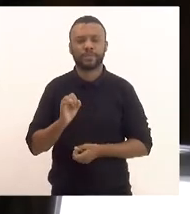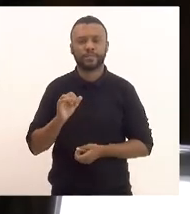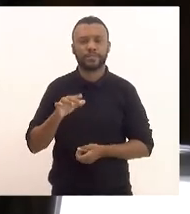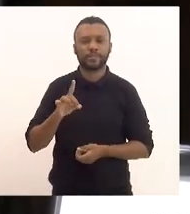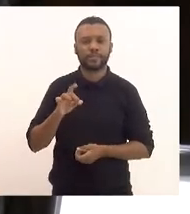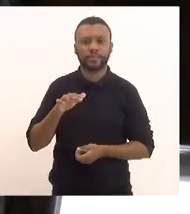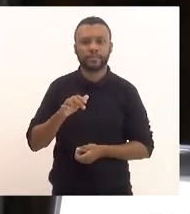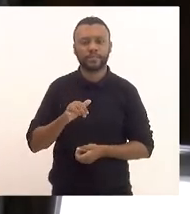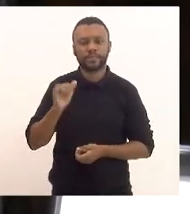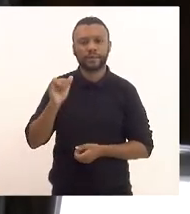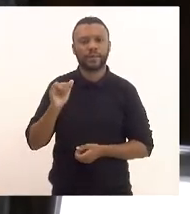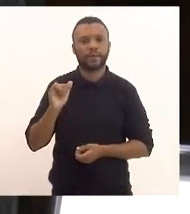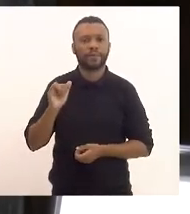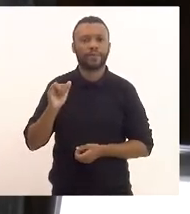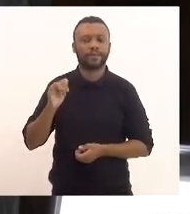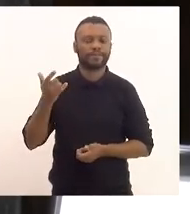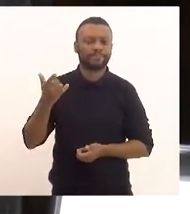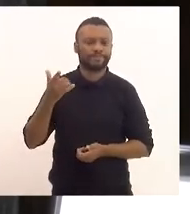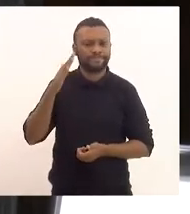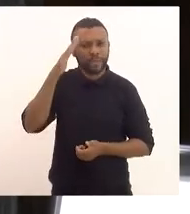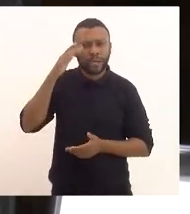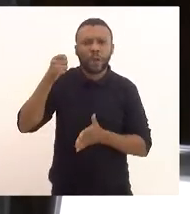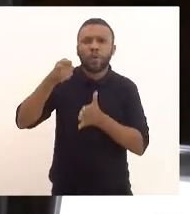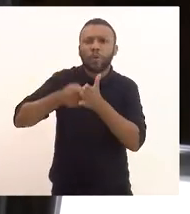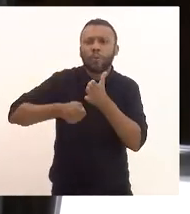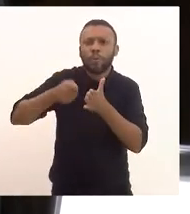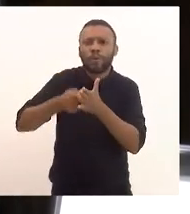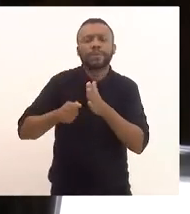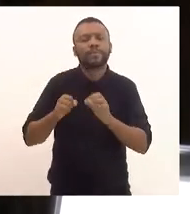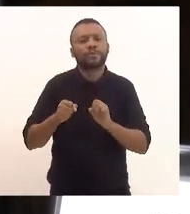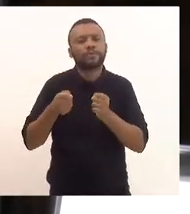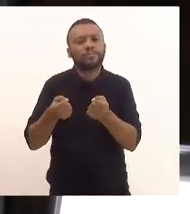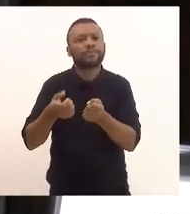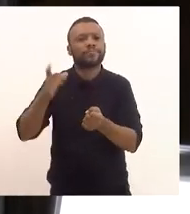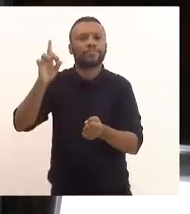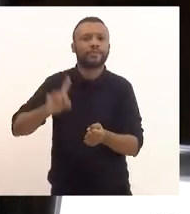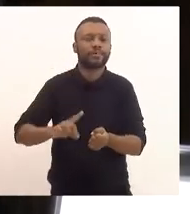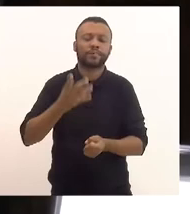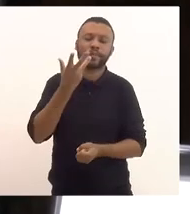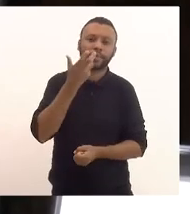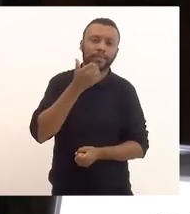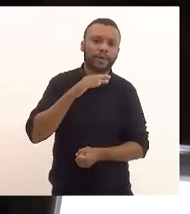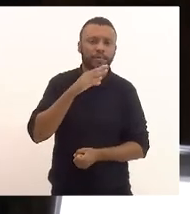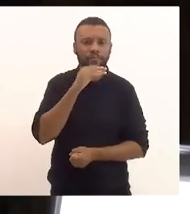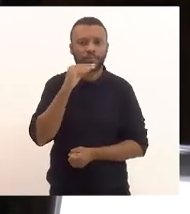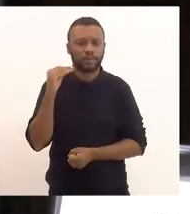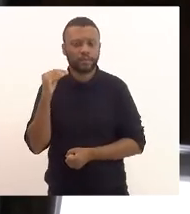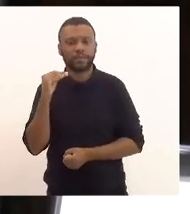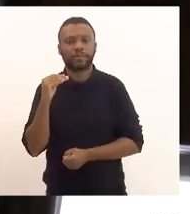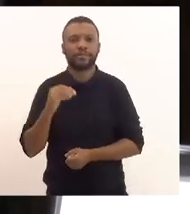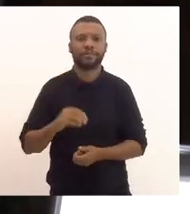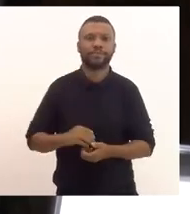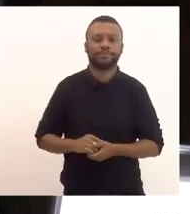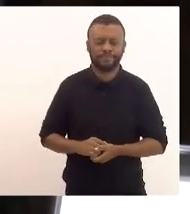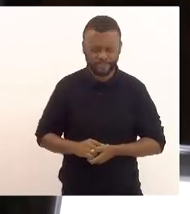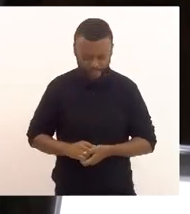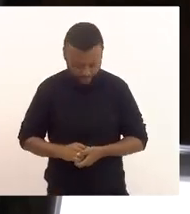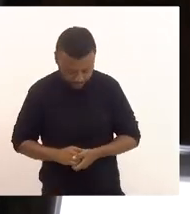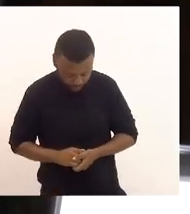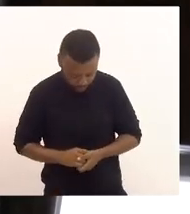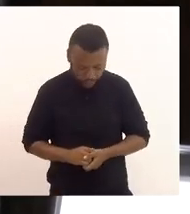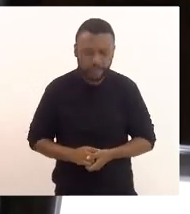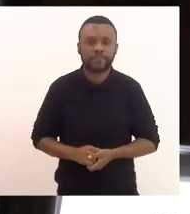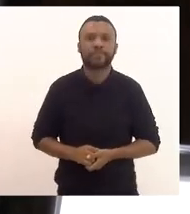Grande Mestre e lutador do direito da defesa da Defesa do direito da criança e do adolescente Oi